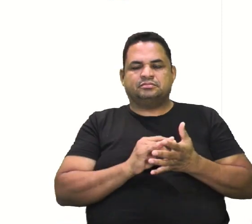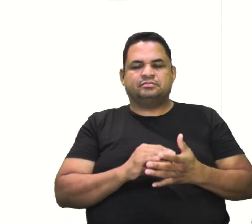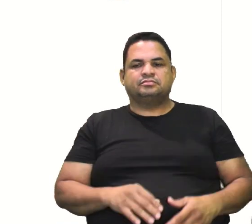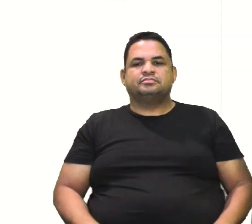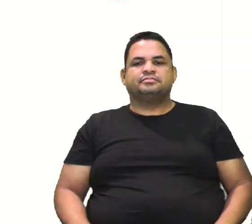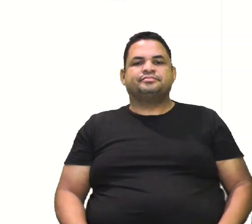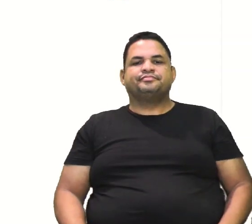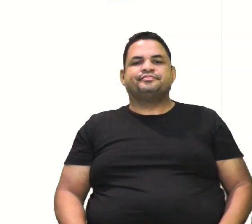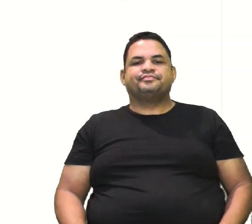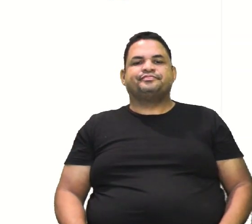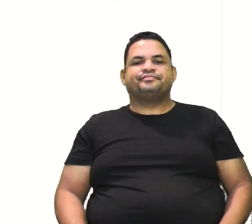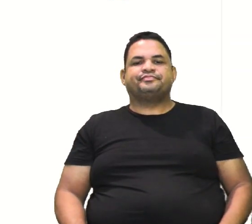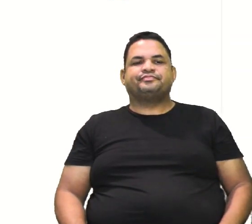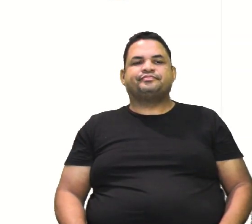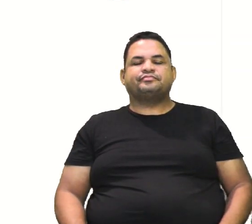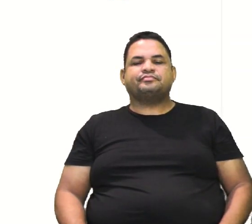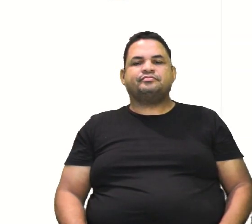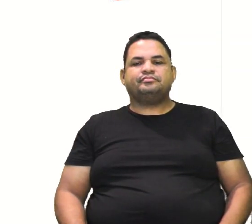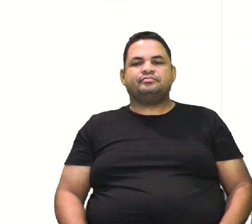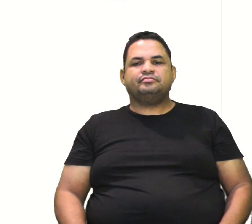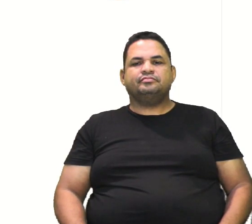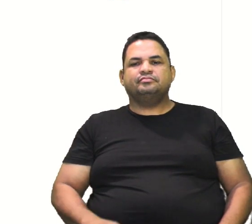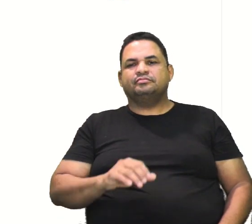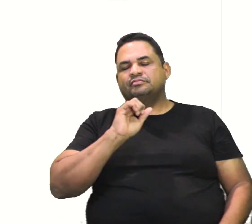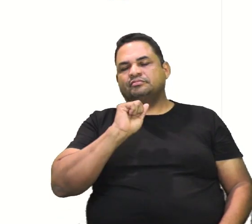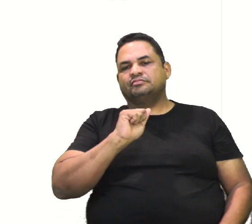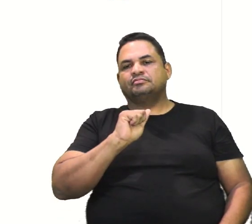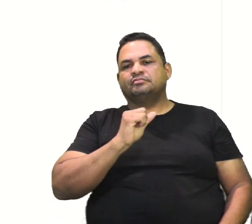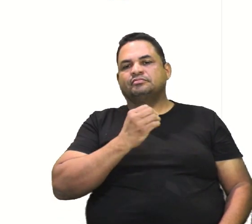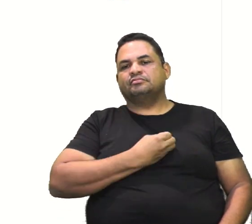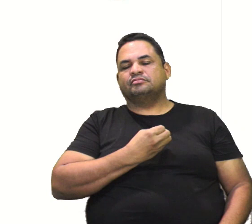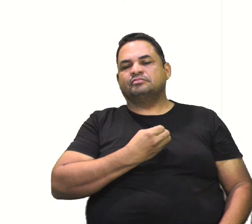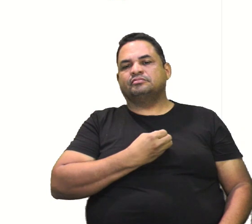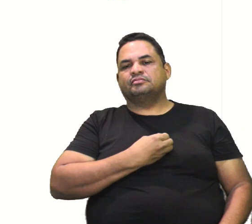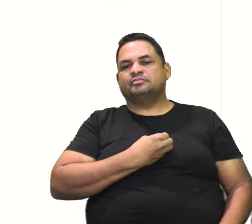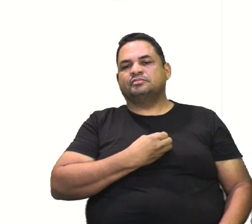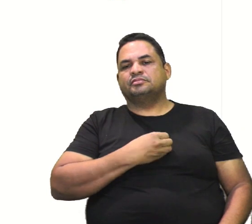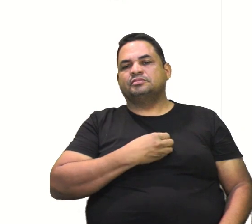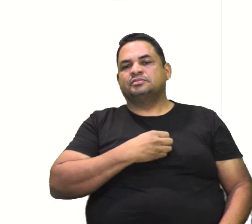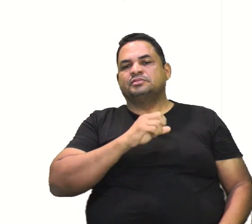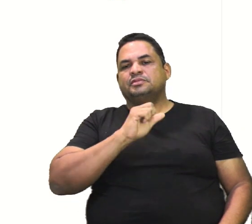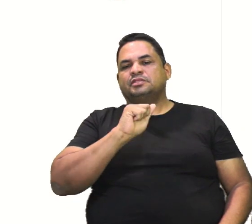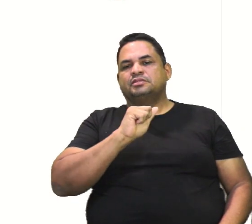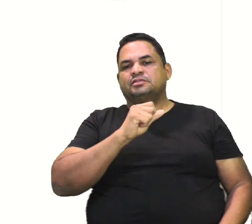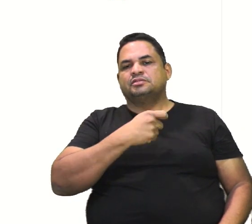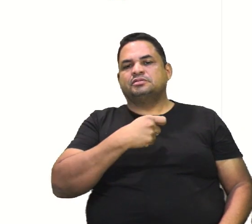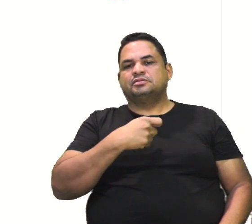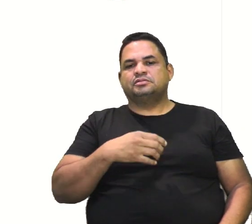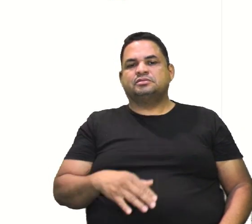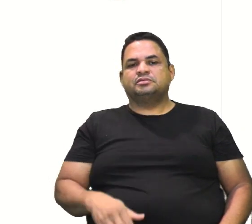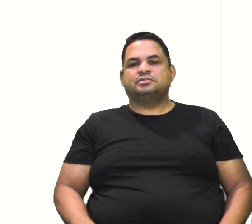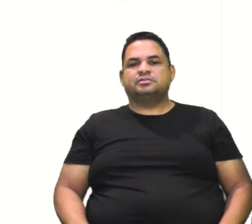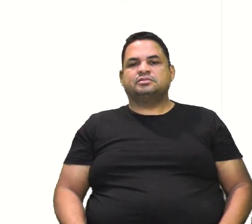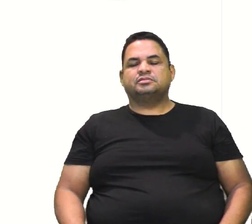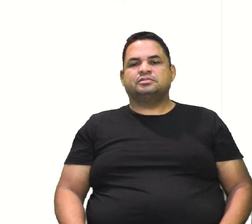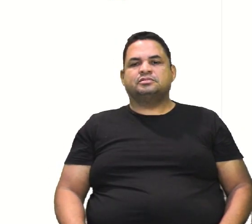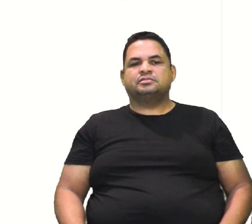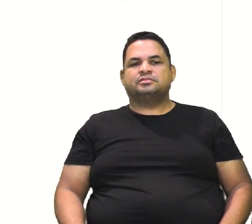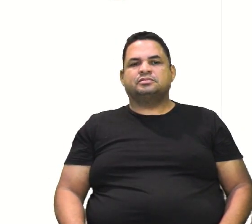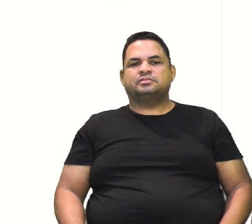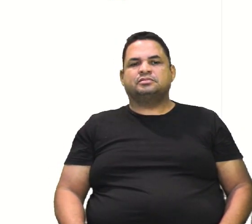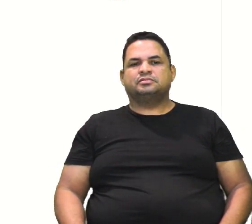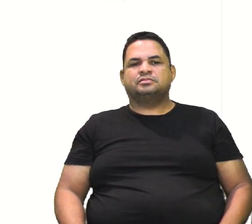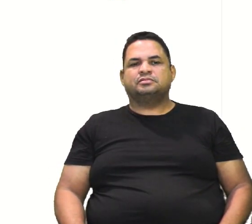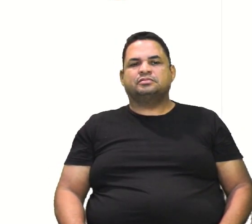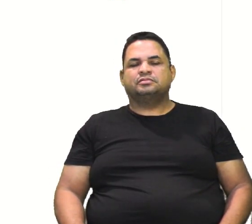Quem são os coeficientes da reta, né? O A, olha lá, a minha reta é x igual a 3, mas o ideal é a gente passar tudo